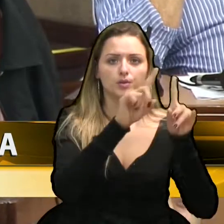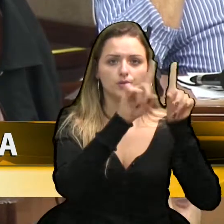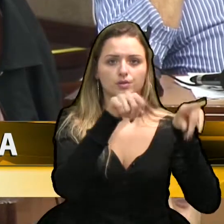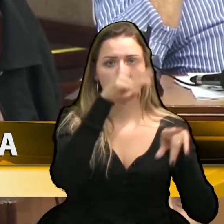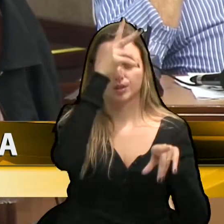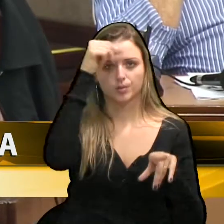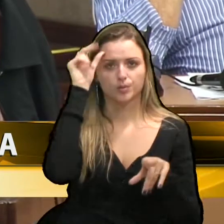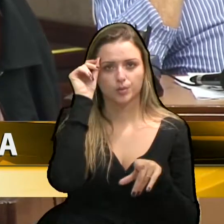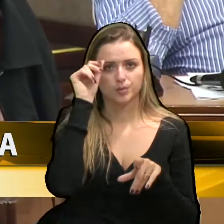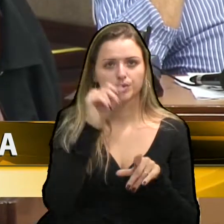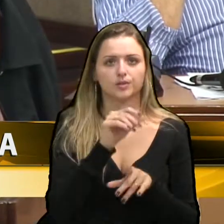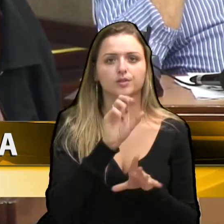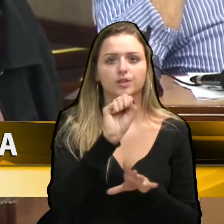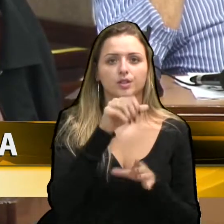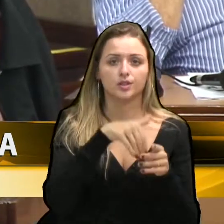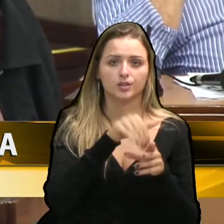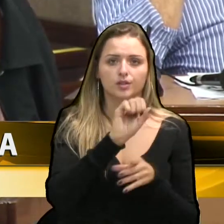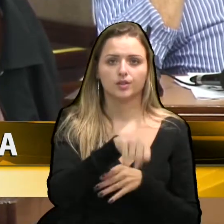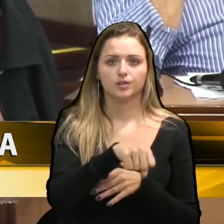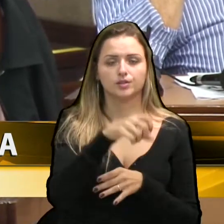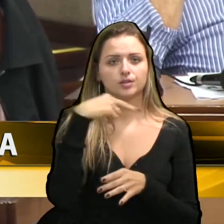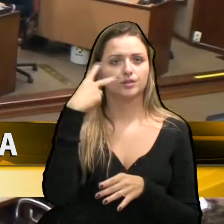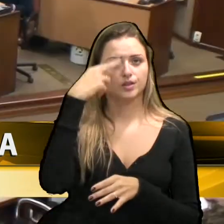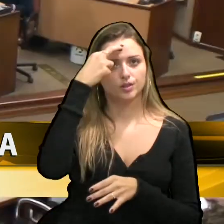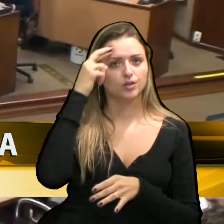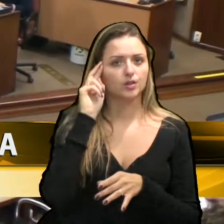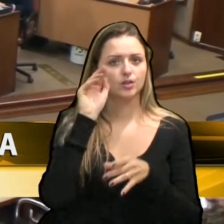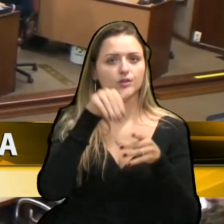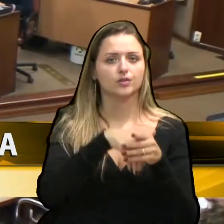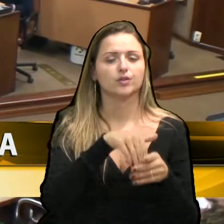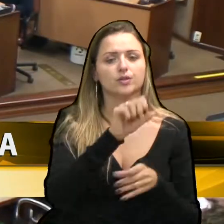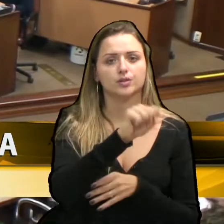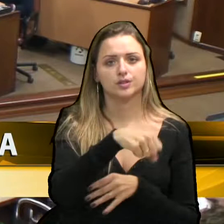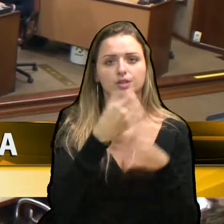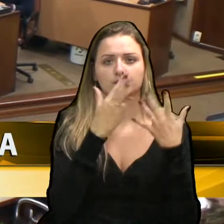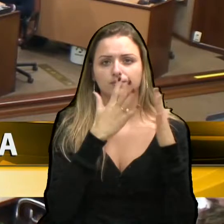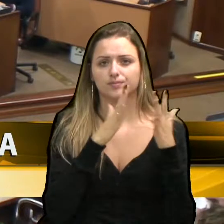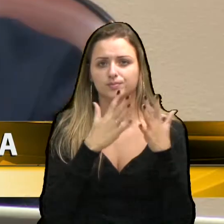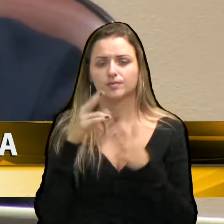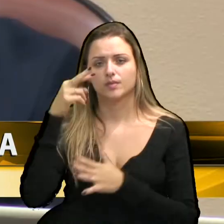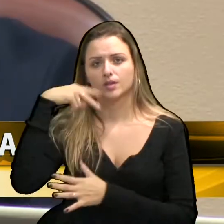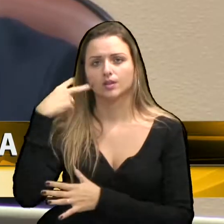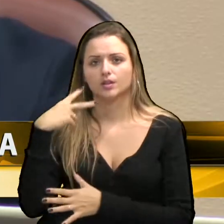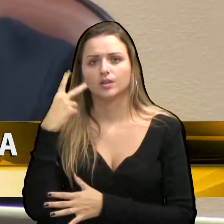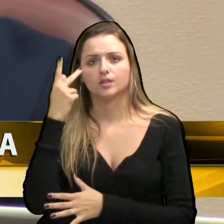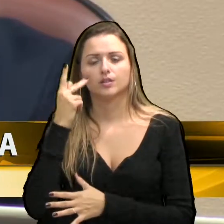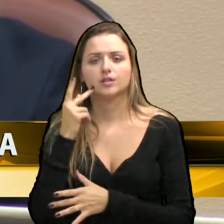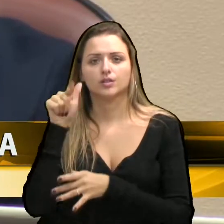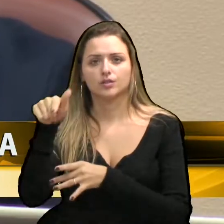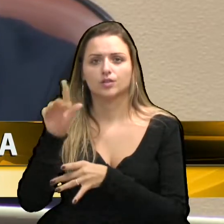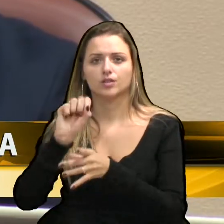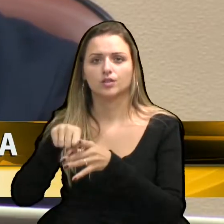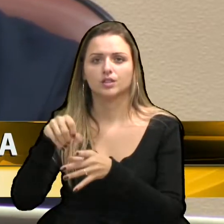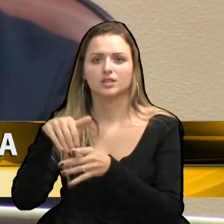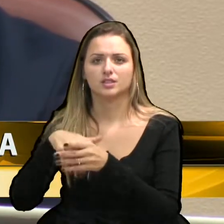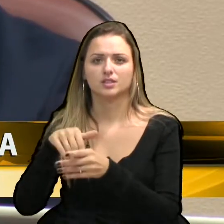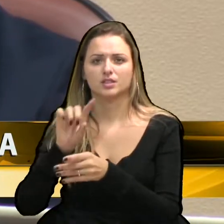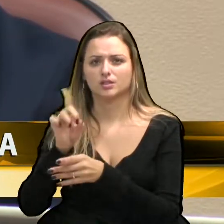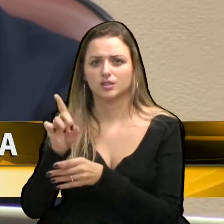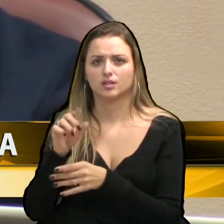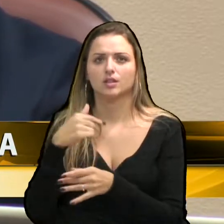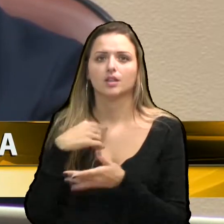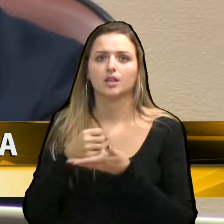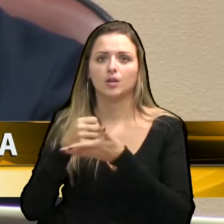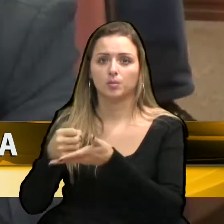voto sim. Vereador Rafael Bueno votou sim. Vereador Renato Nunes, o senhor vota sim ou não? Em favor